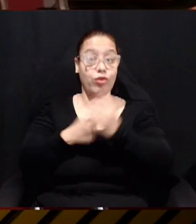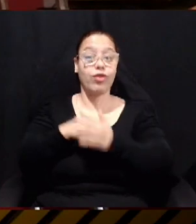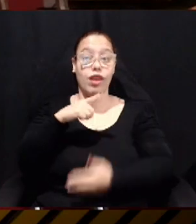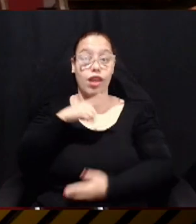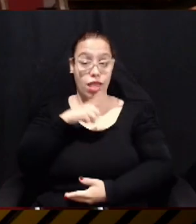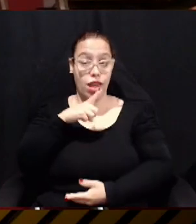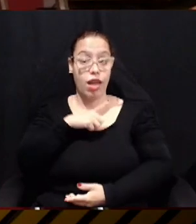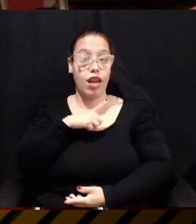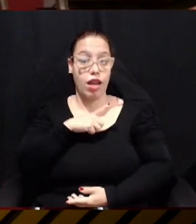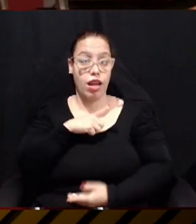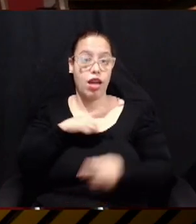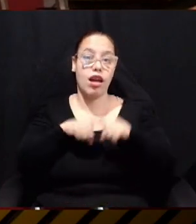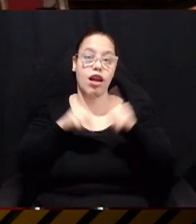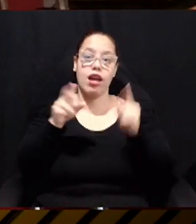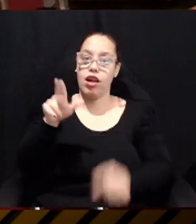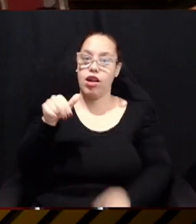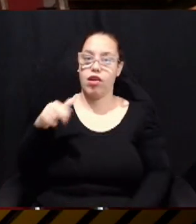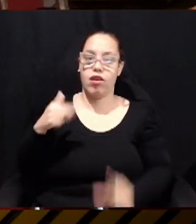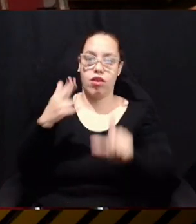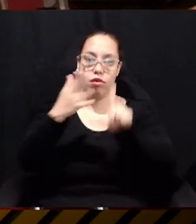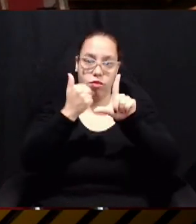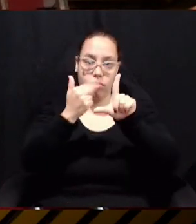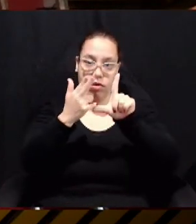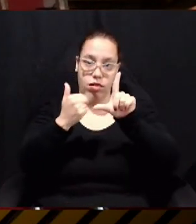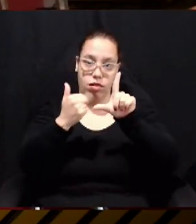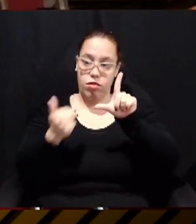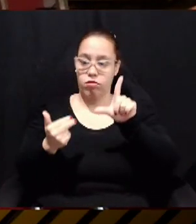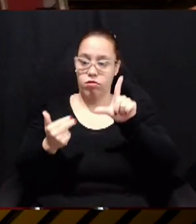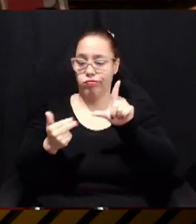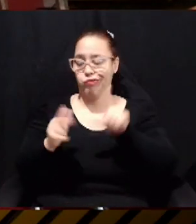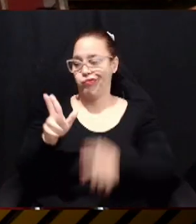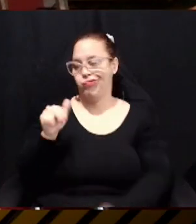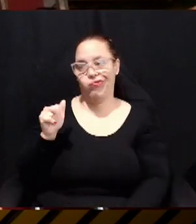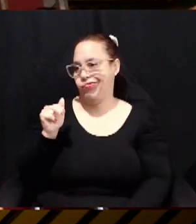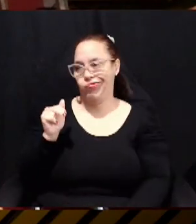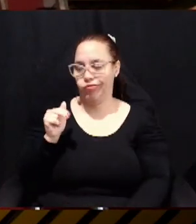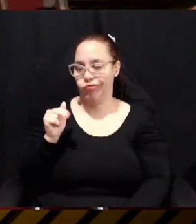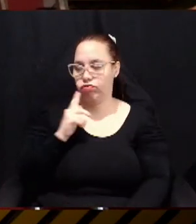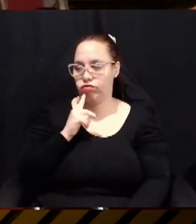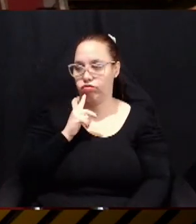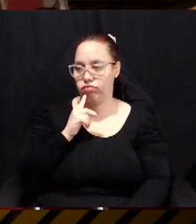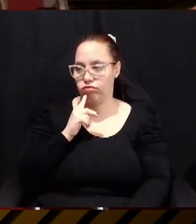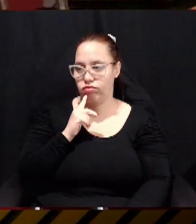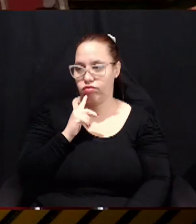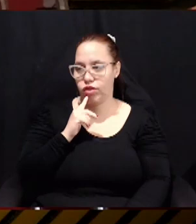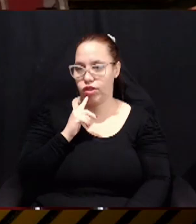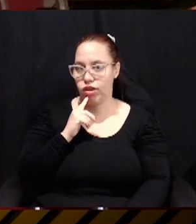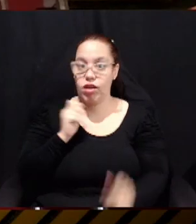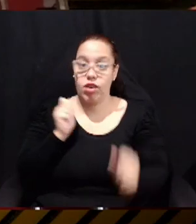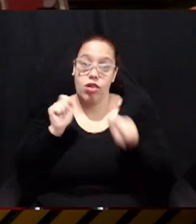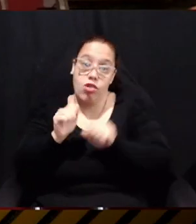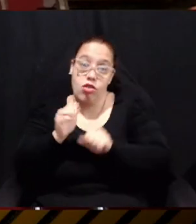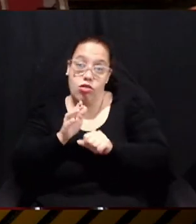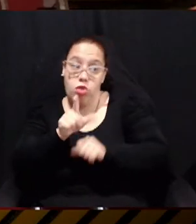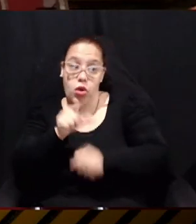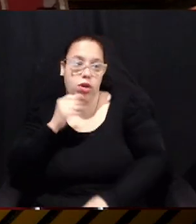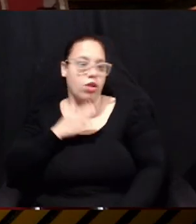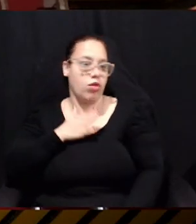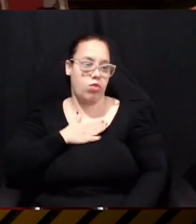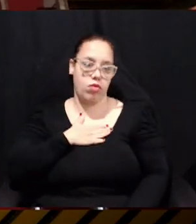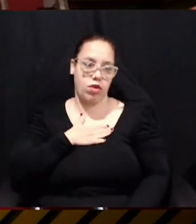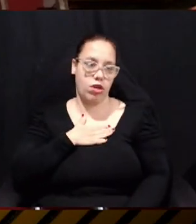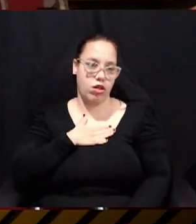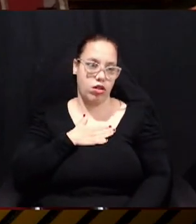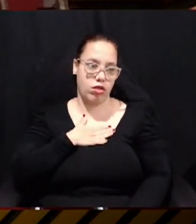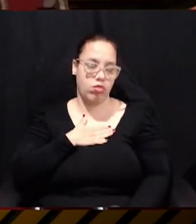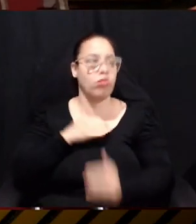mas eu nunca tive talento para desenhar, então nunca foi uma coisa que eu achei que fosse um caminho para mim, né? E com o tempo eu fui